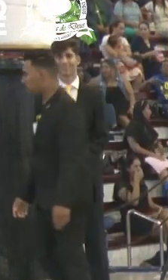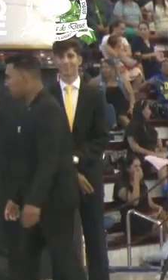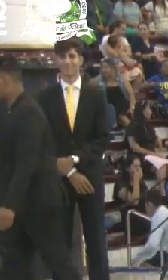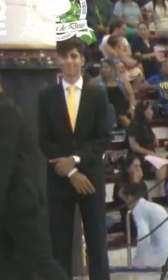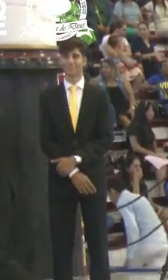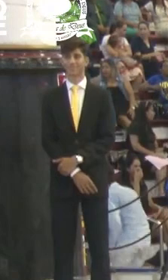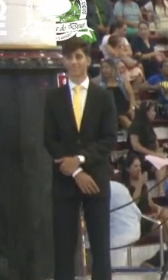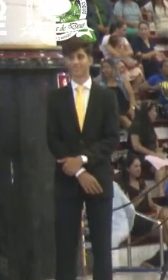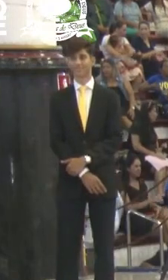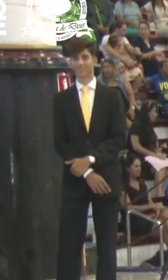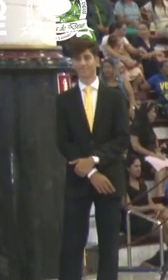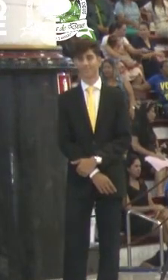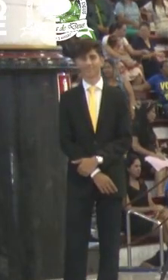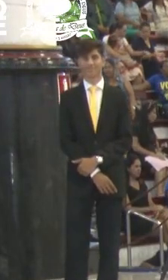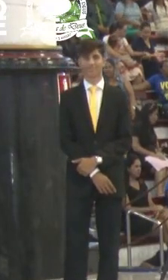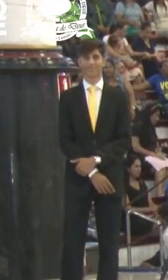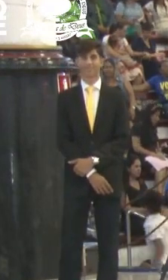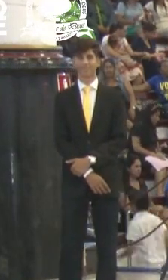capítulo de número 3.